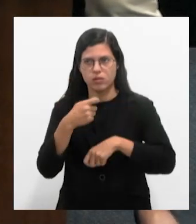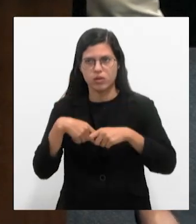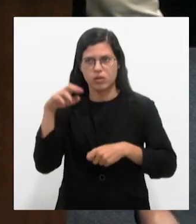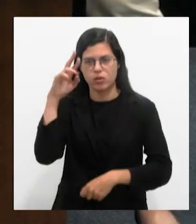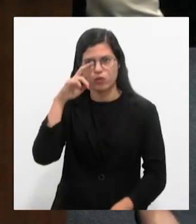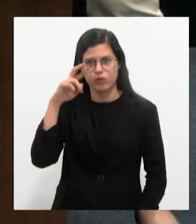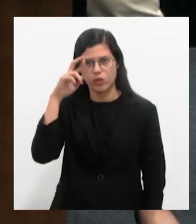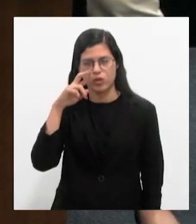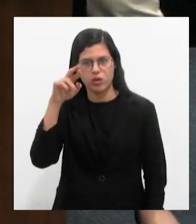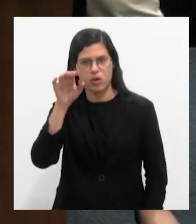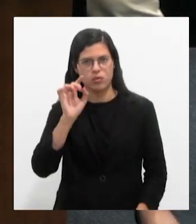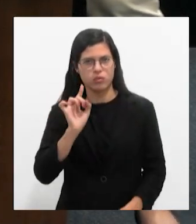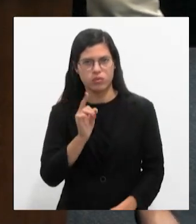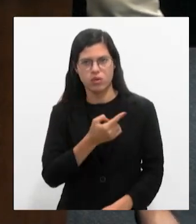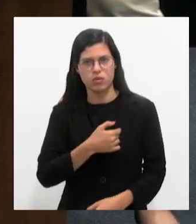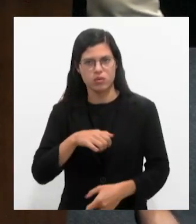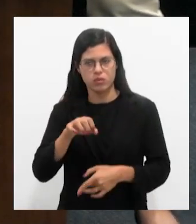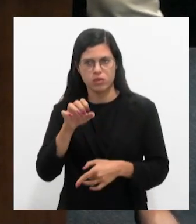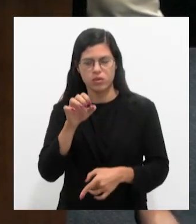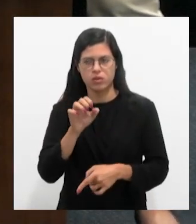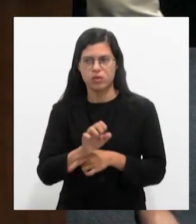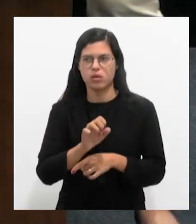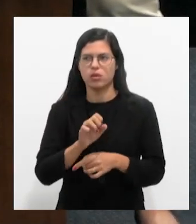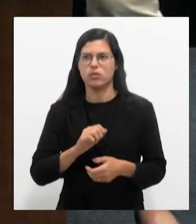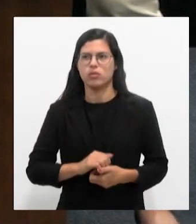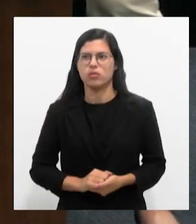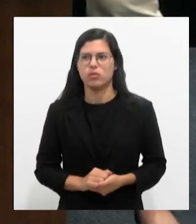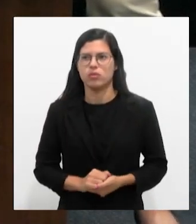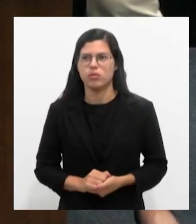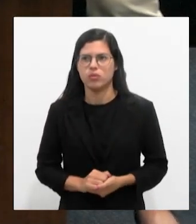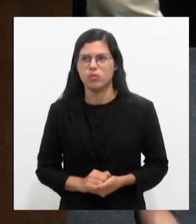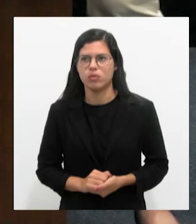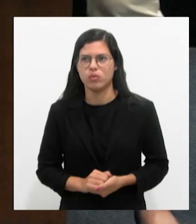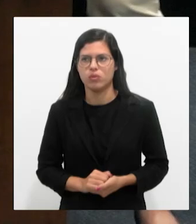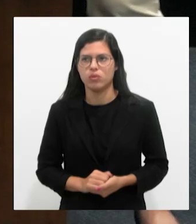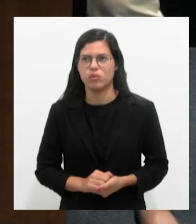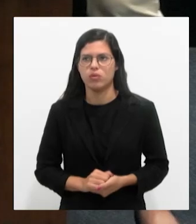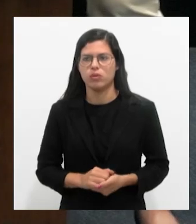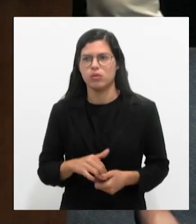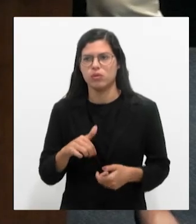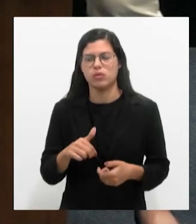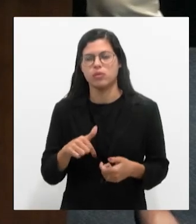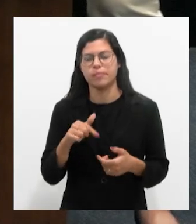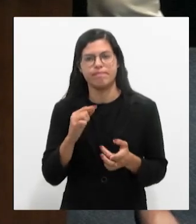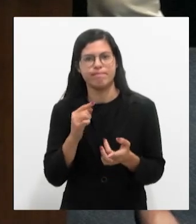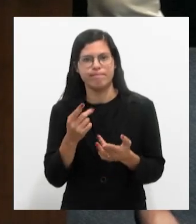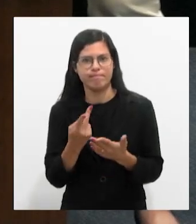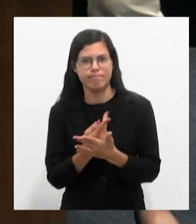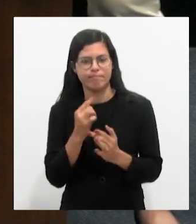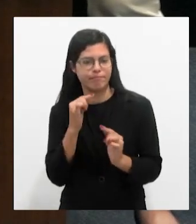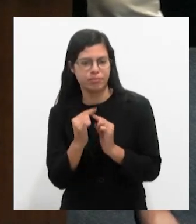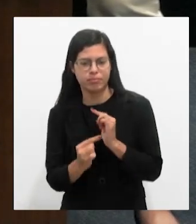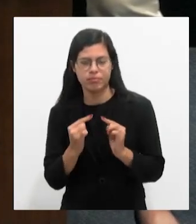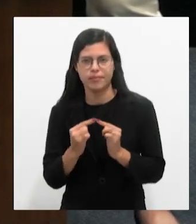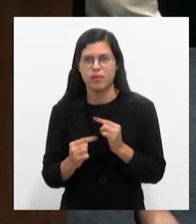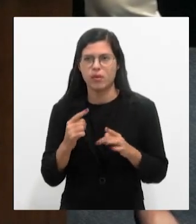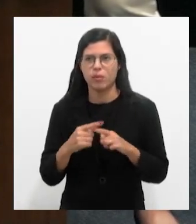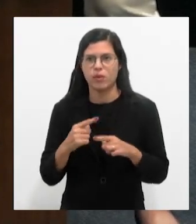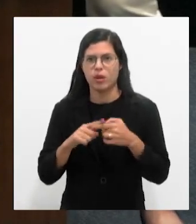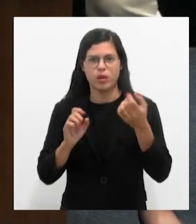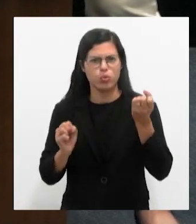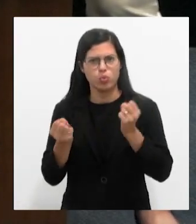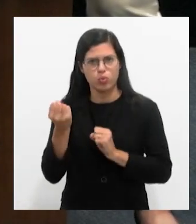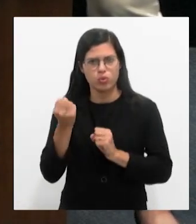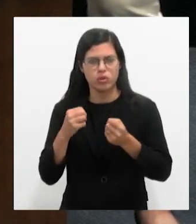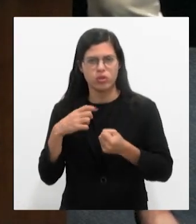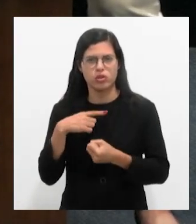Fiscal do nosso Estado. E isso causava uma distorção muito grande, porque a indústria possuía,